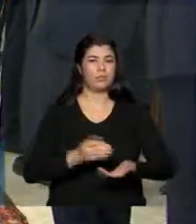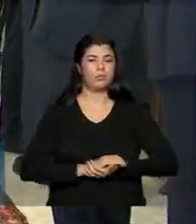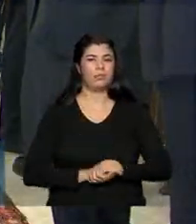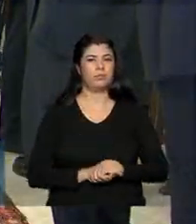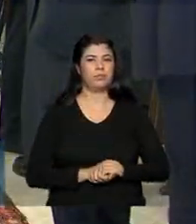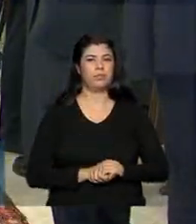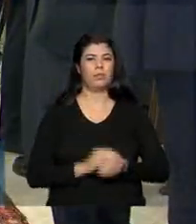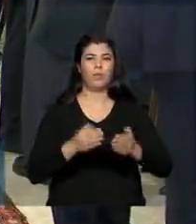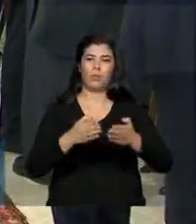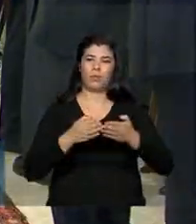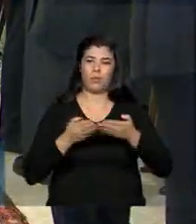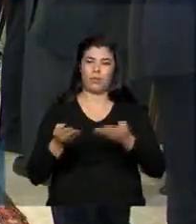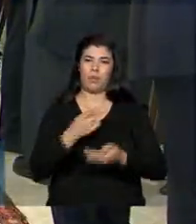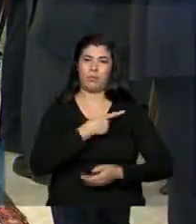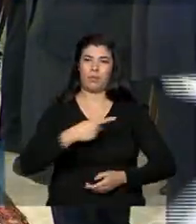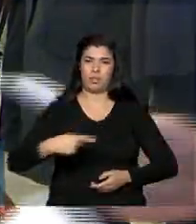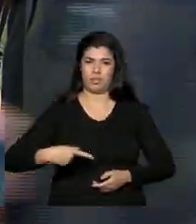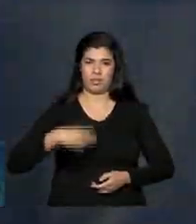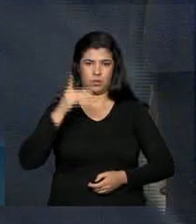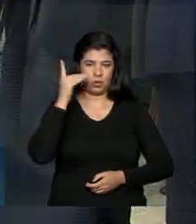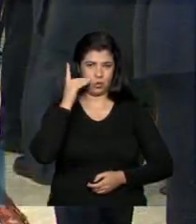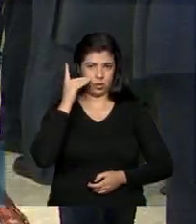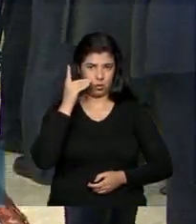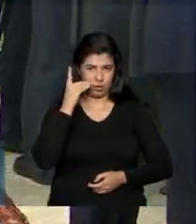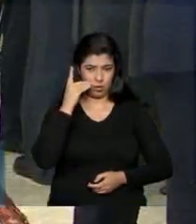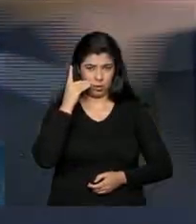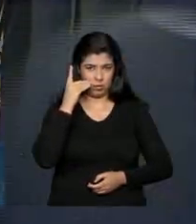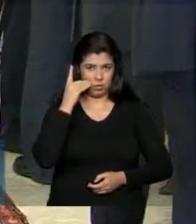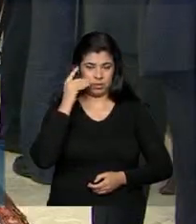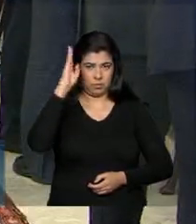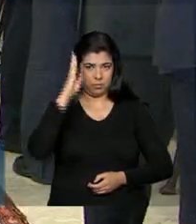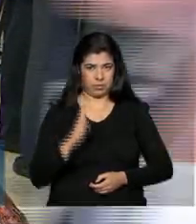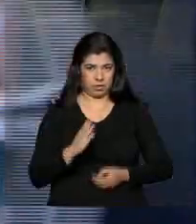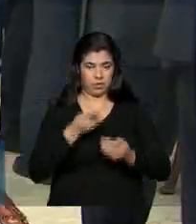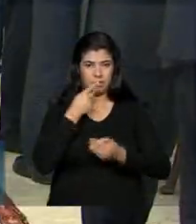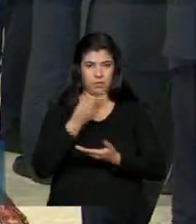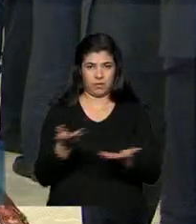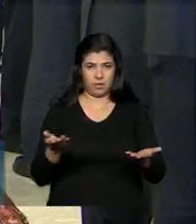senhores, a senhora presidenta da República, Dilma Rousseff.